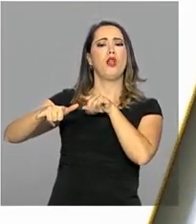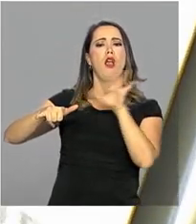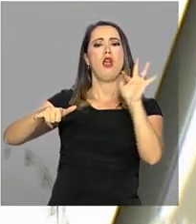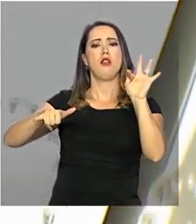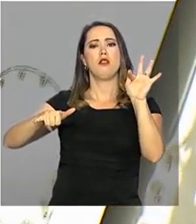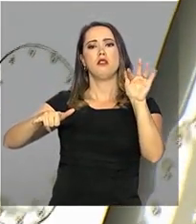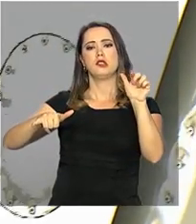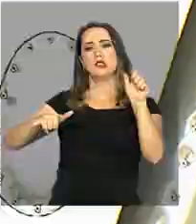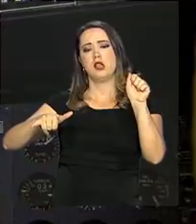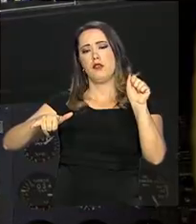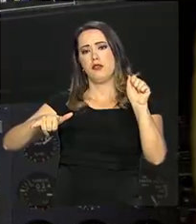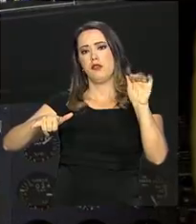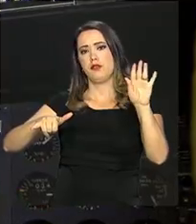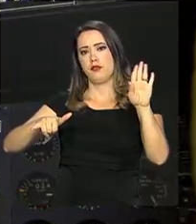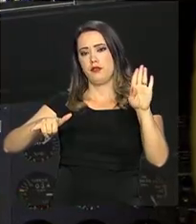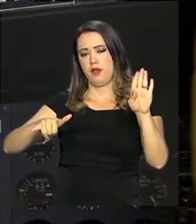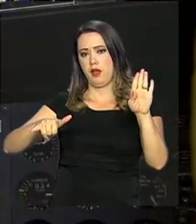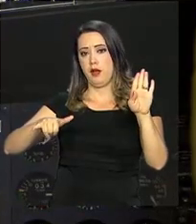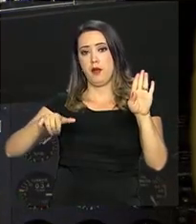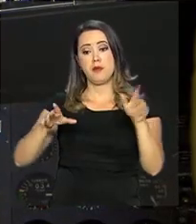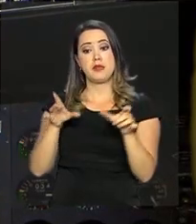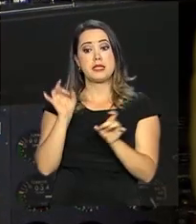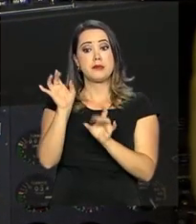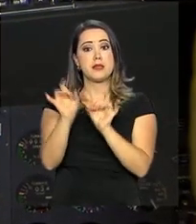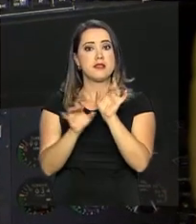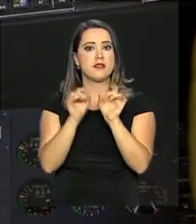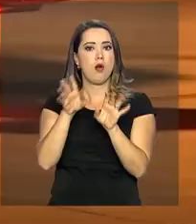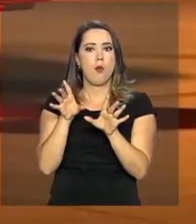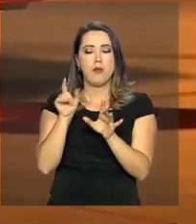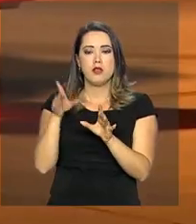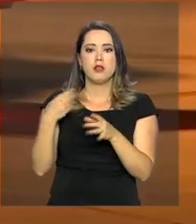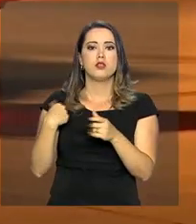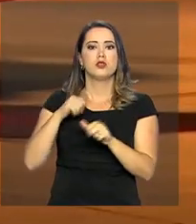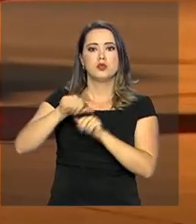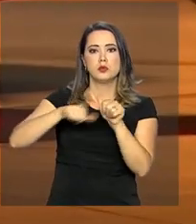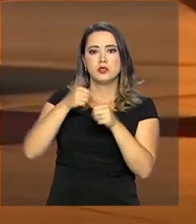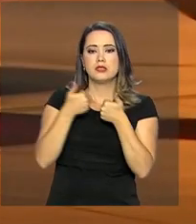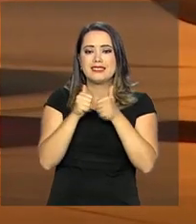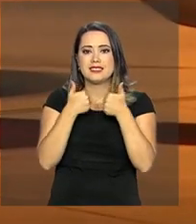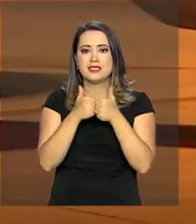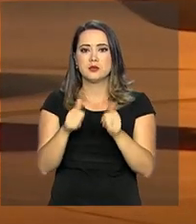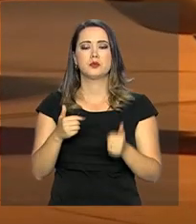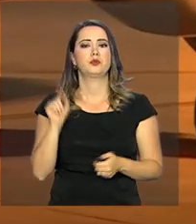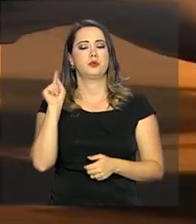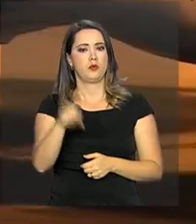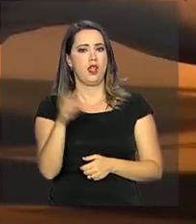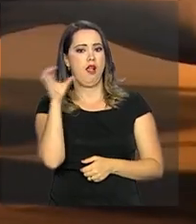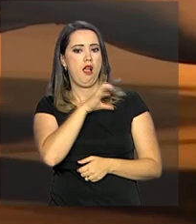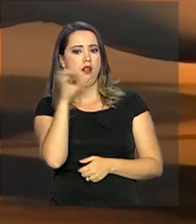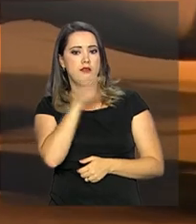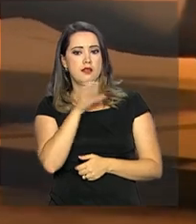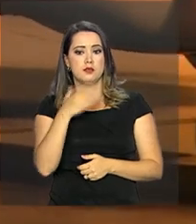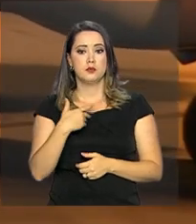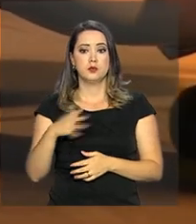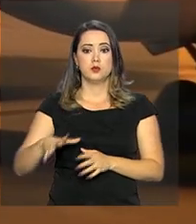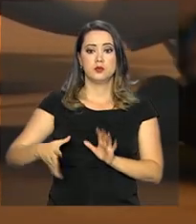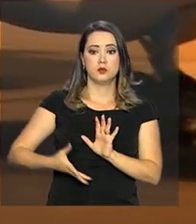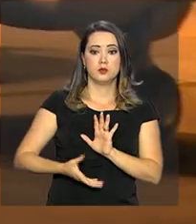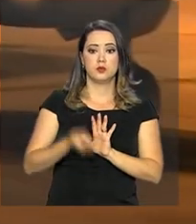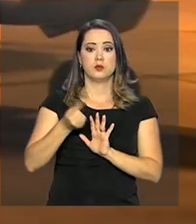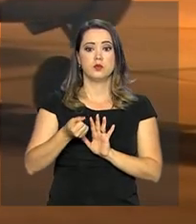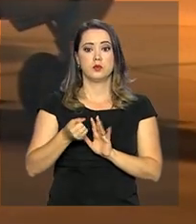solo exclusivamente para transporte de órgãos para transplante essa rapidez na captação dos jogos